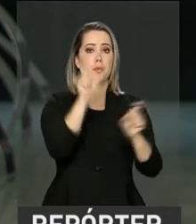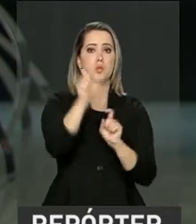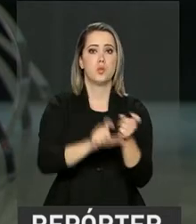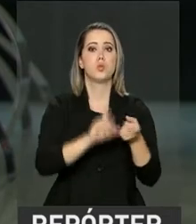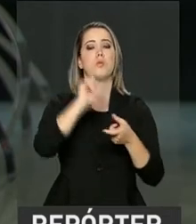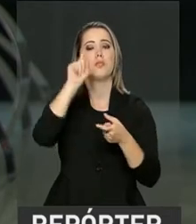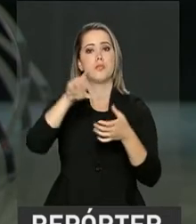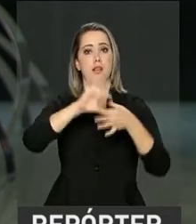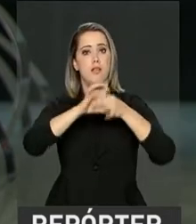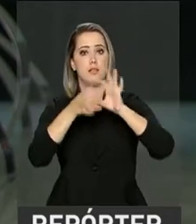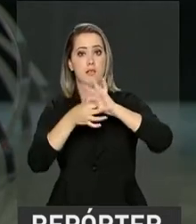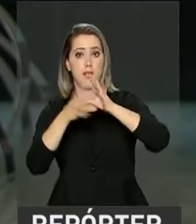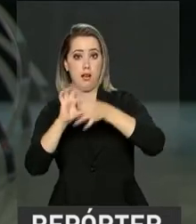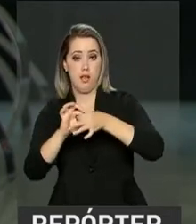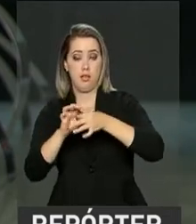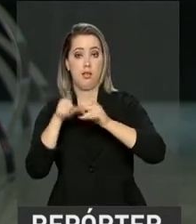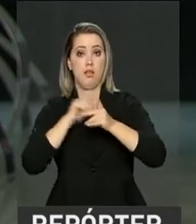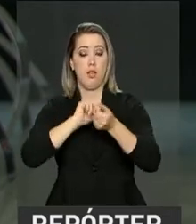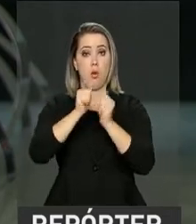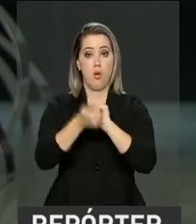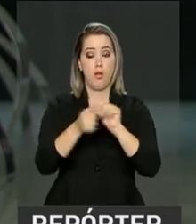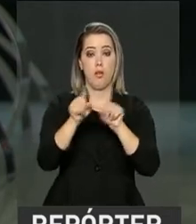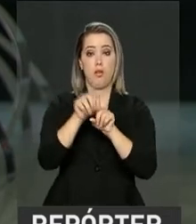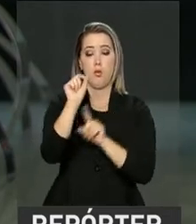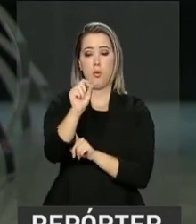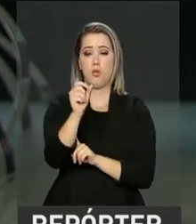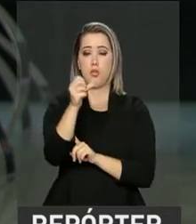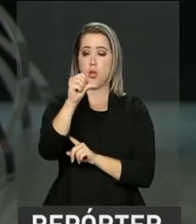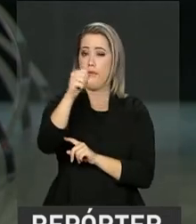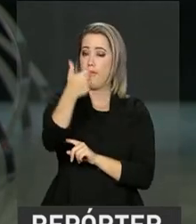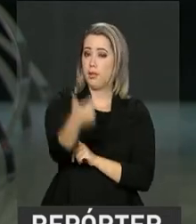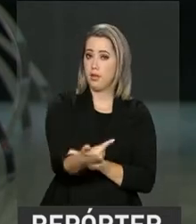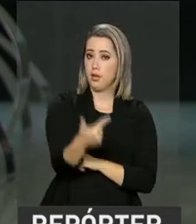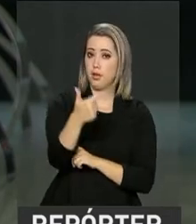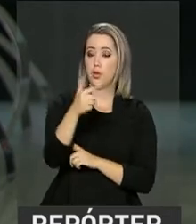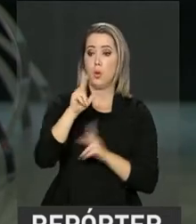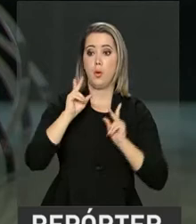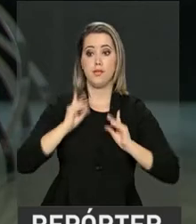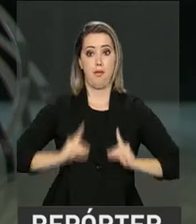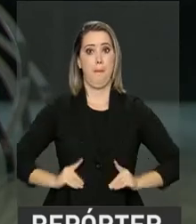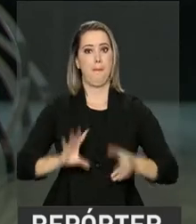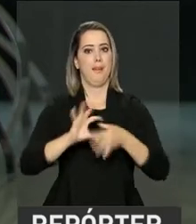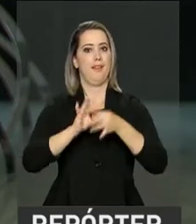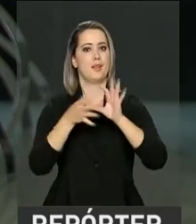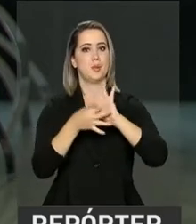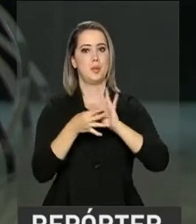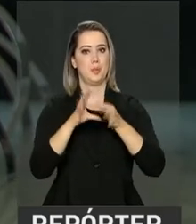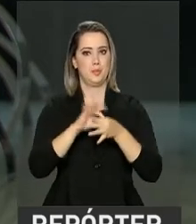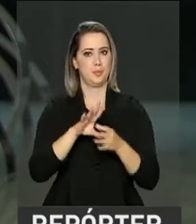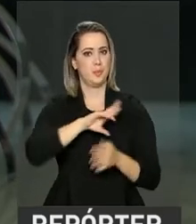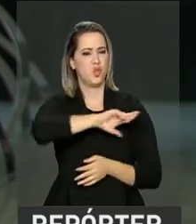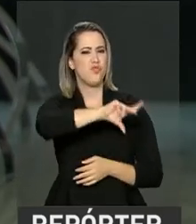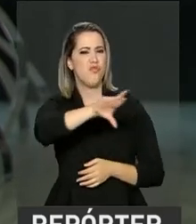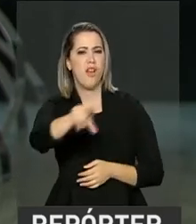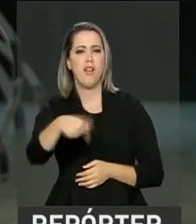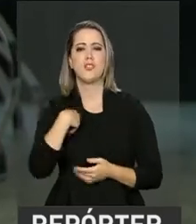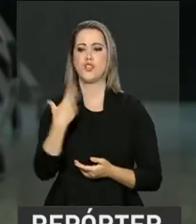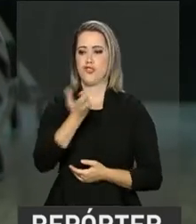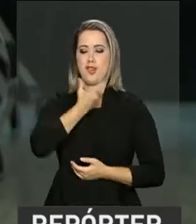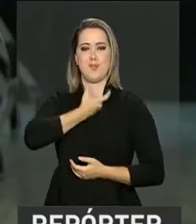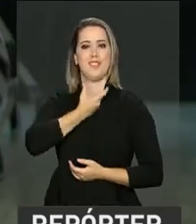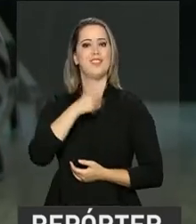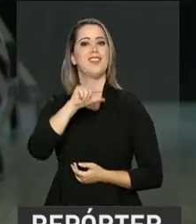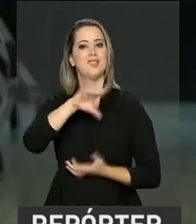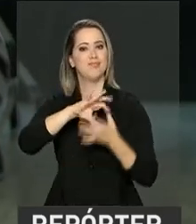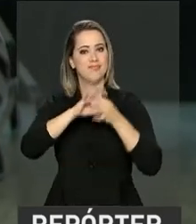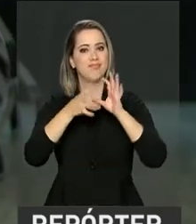atletas paralímpicos. 49 ganharam medalhas nos Jogos Rio 2016. Cada atleta vai receber uma bolsa que varia